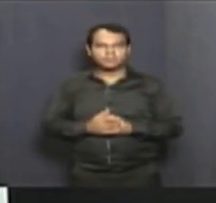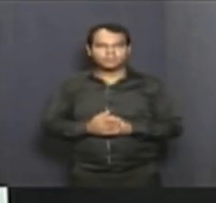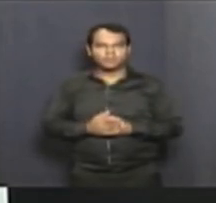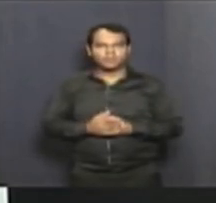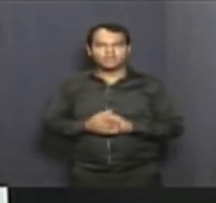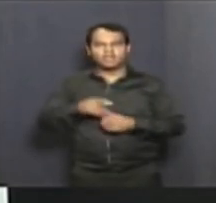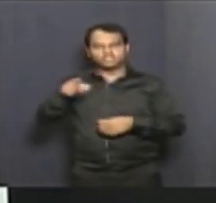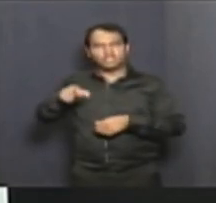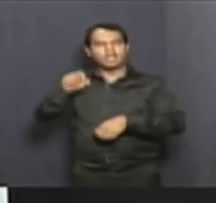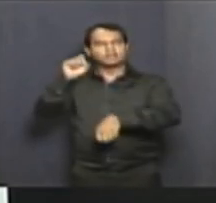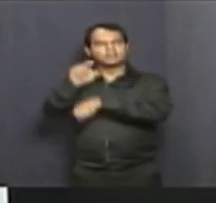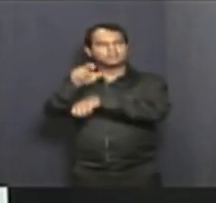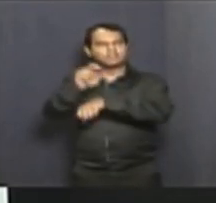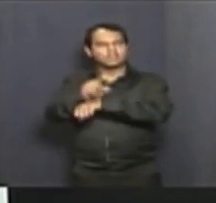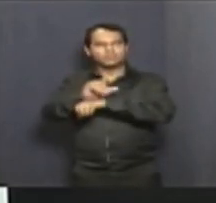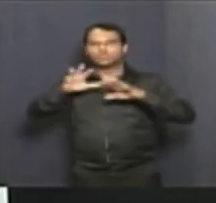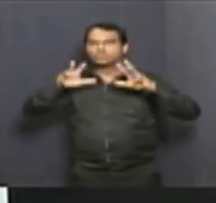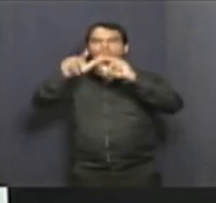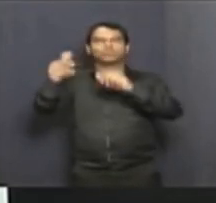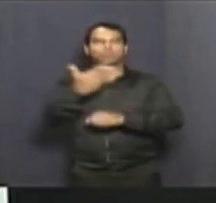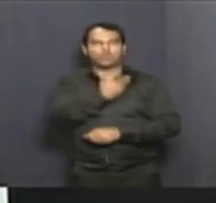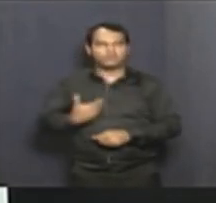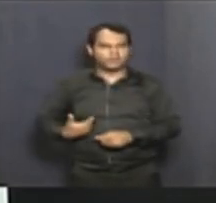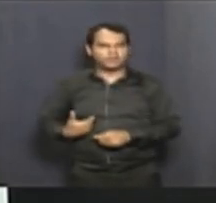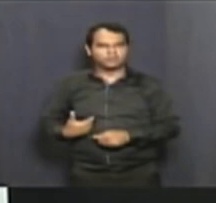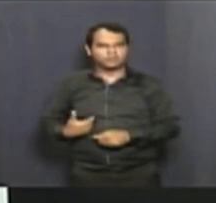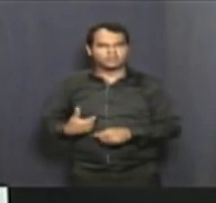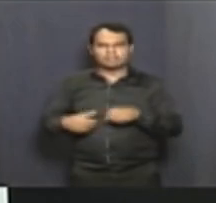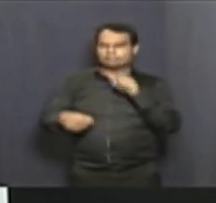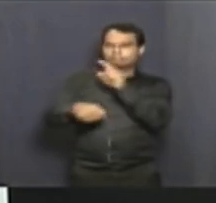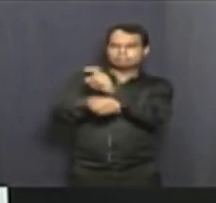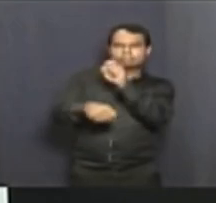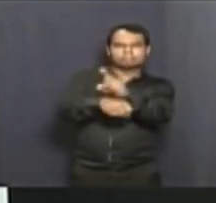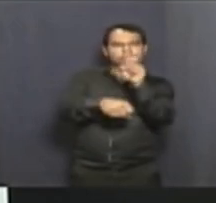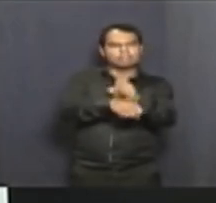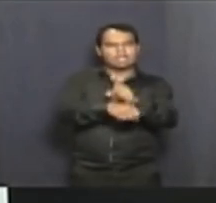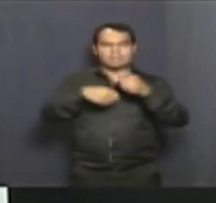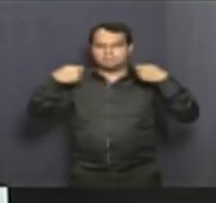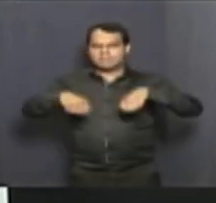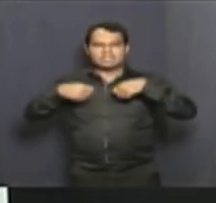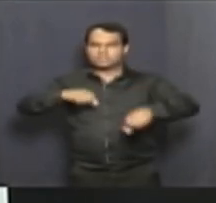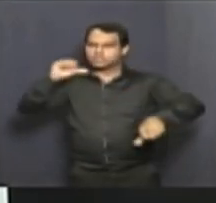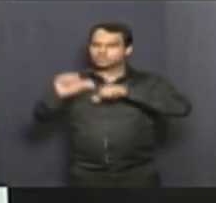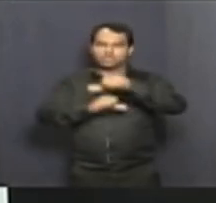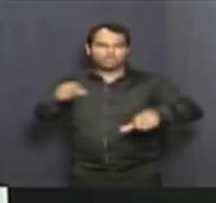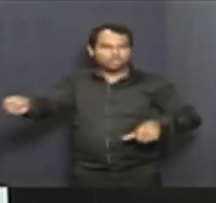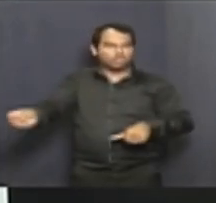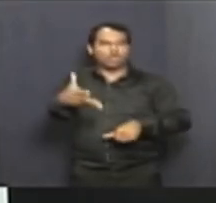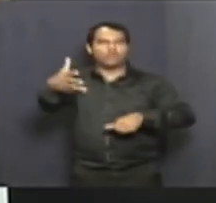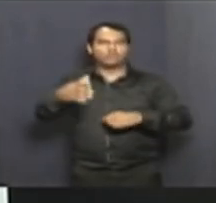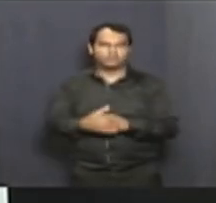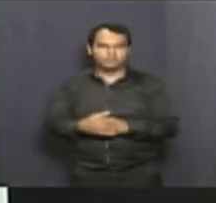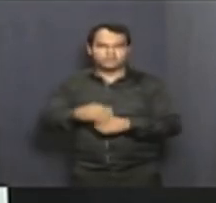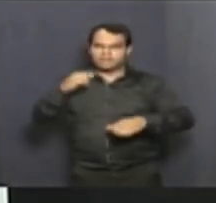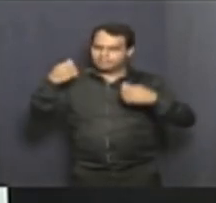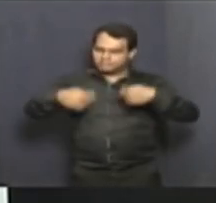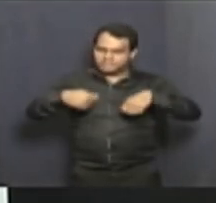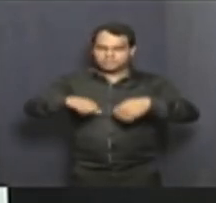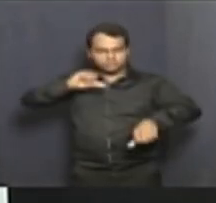criticamos todos os governos e sempre fizemos aquela palavra preciso renovar é preciso oxigenar